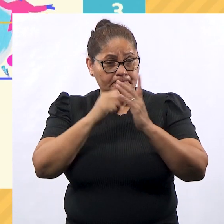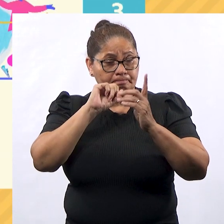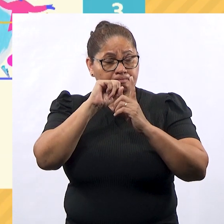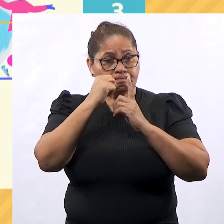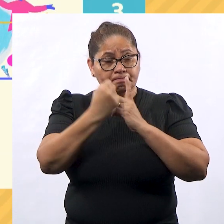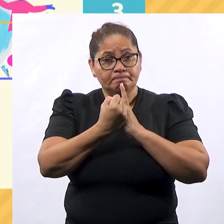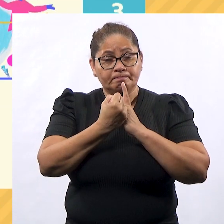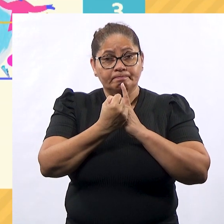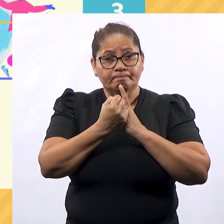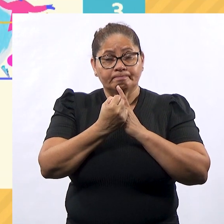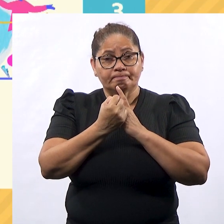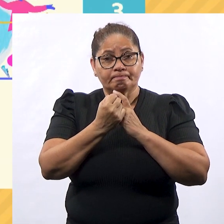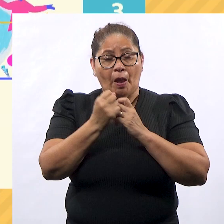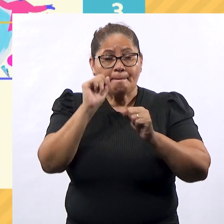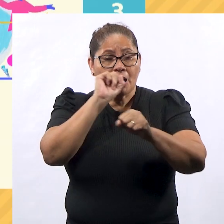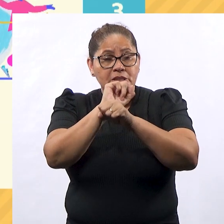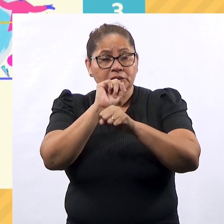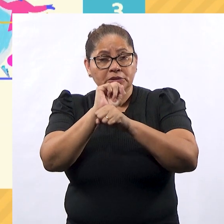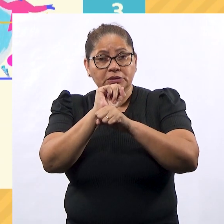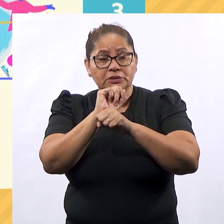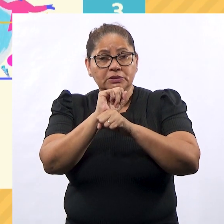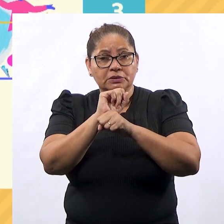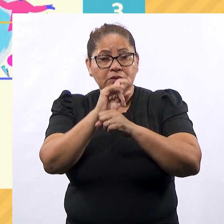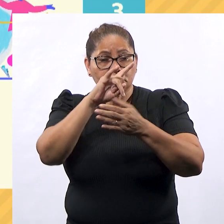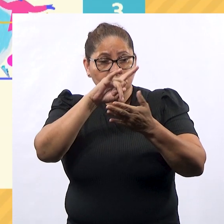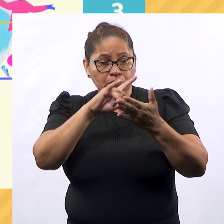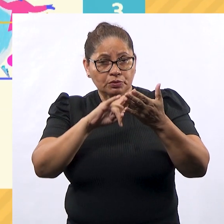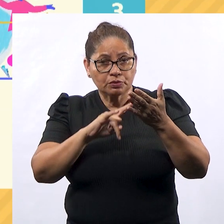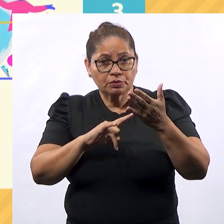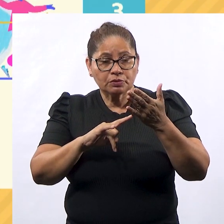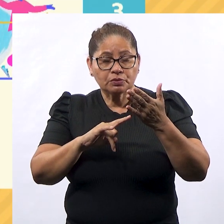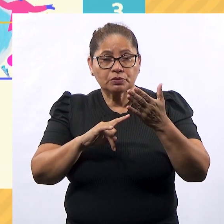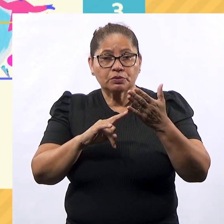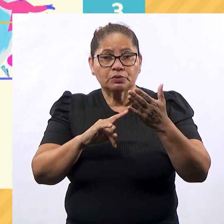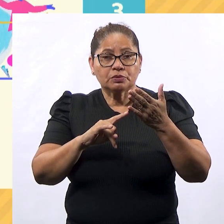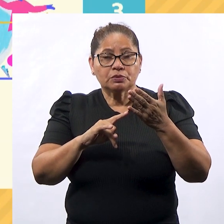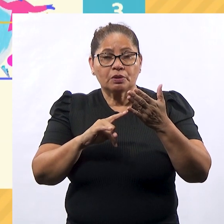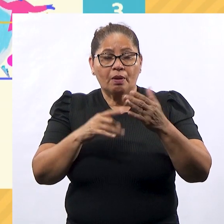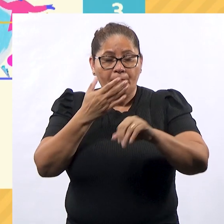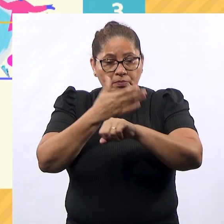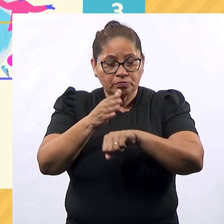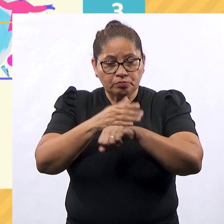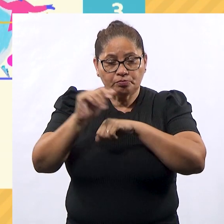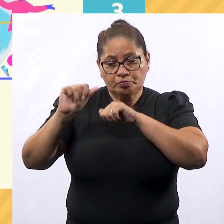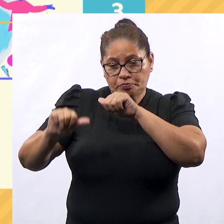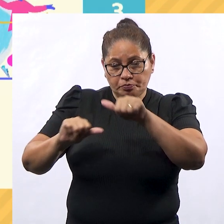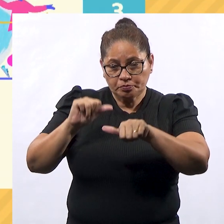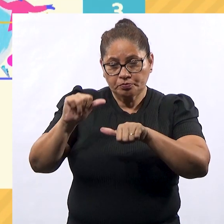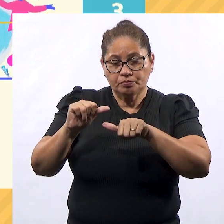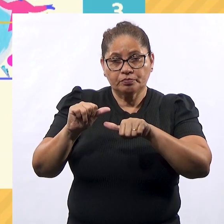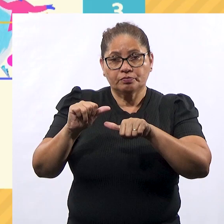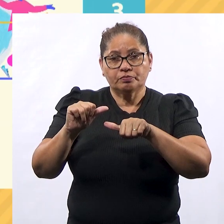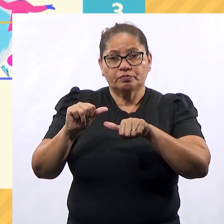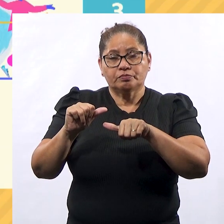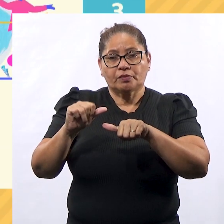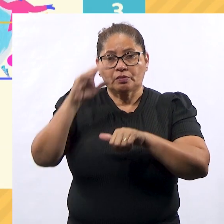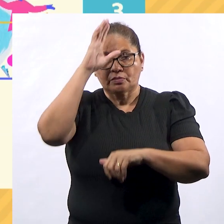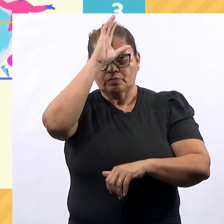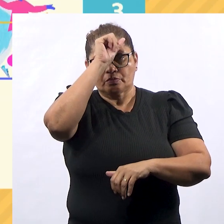estamos prisioneiros do modelo dos exames escolares. Transitar para a prática da avaliação